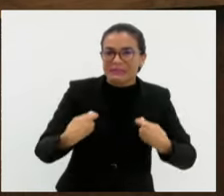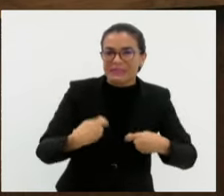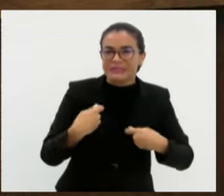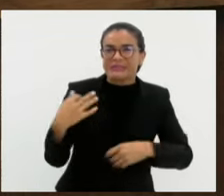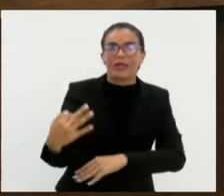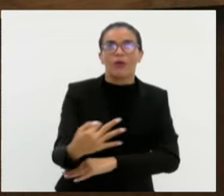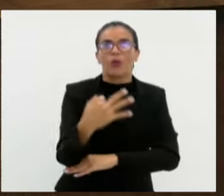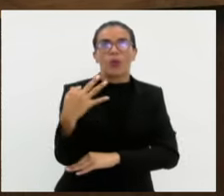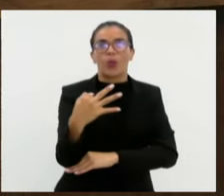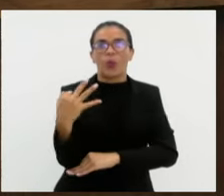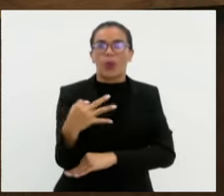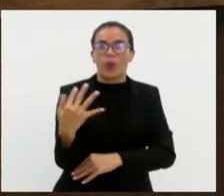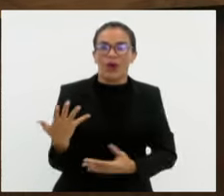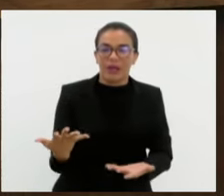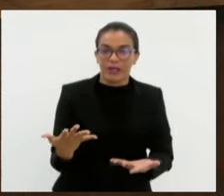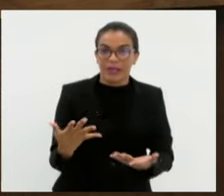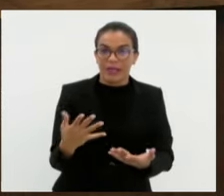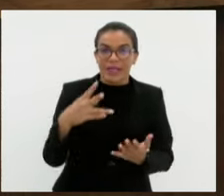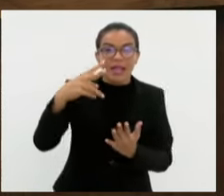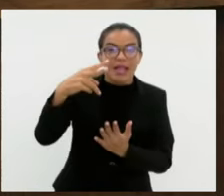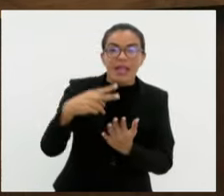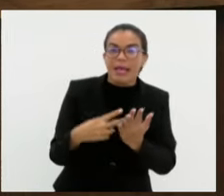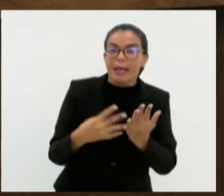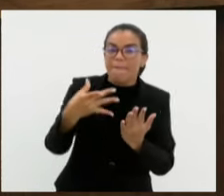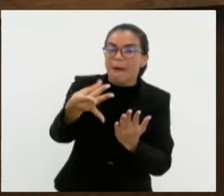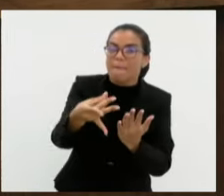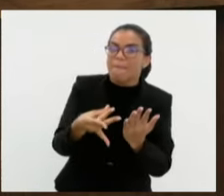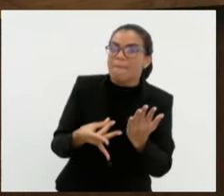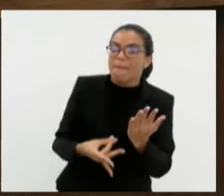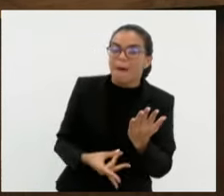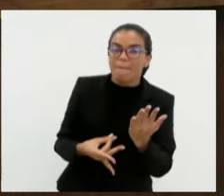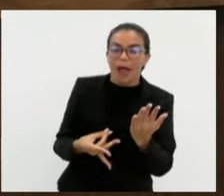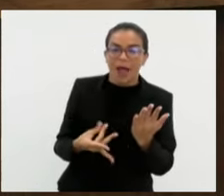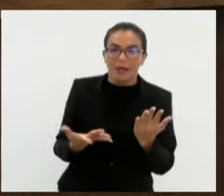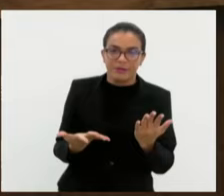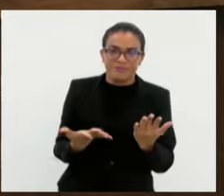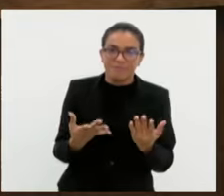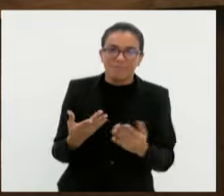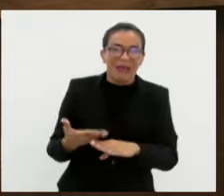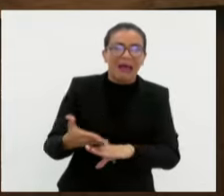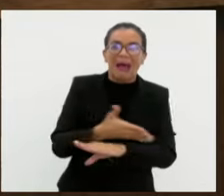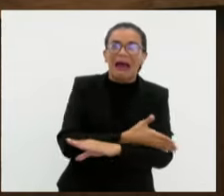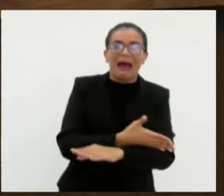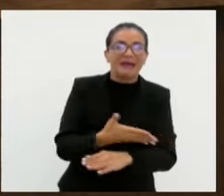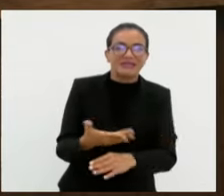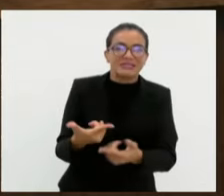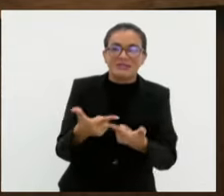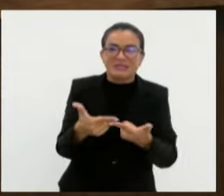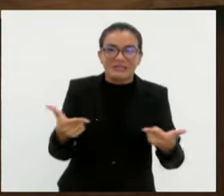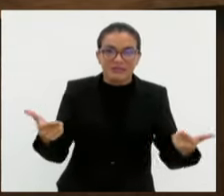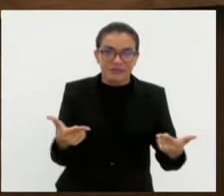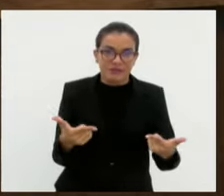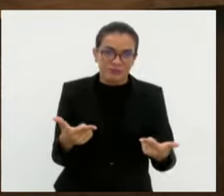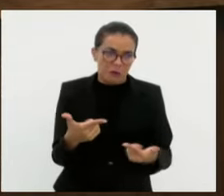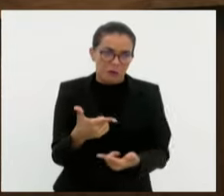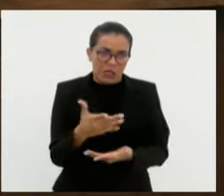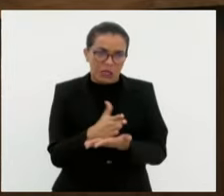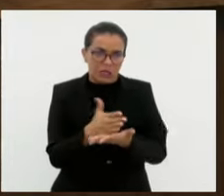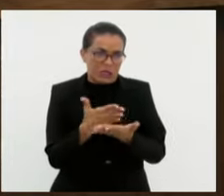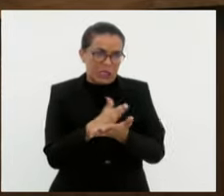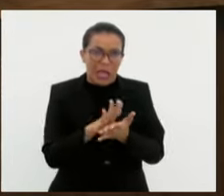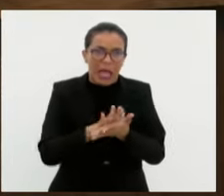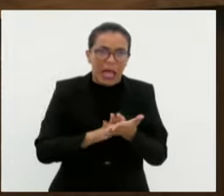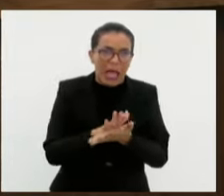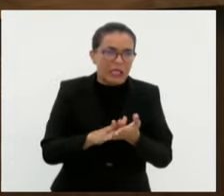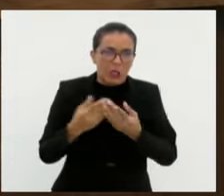formal ler qual é o teor da emenda, porque isso nunca foi feito antes, mas não há nenhum óbice quanto a isso.